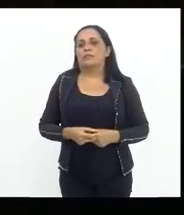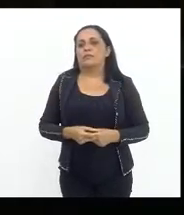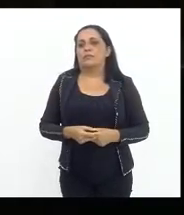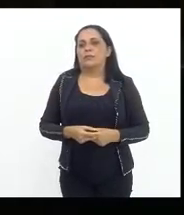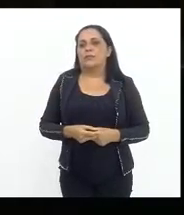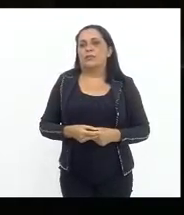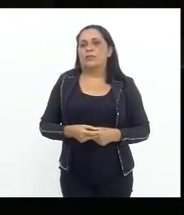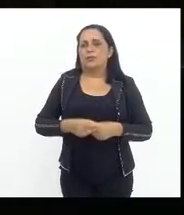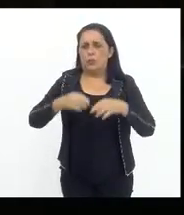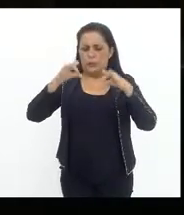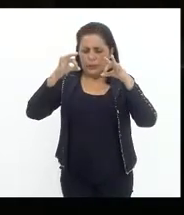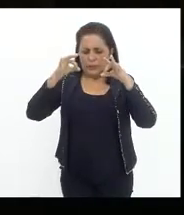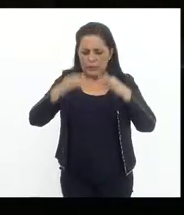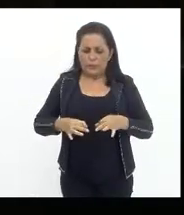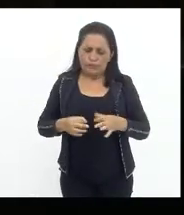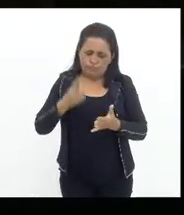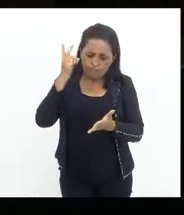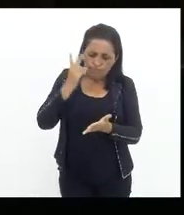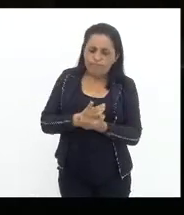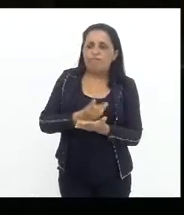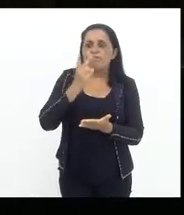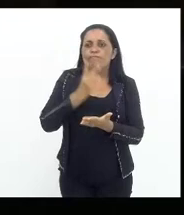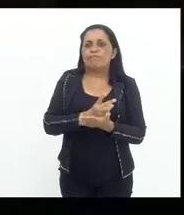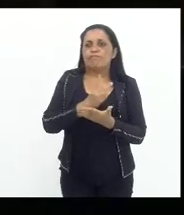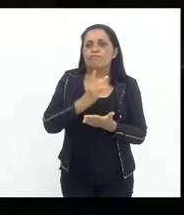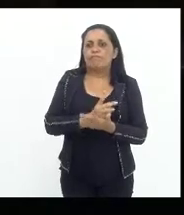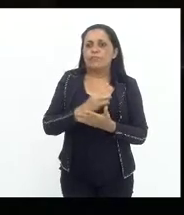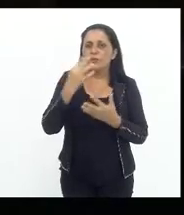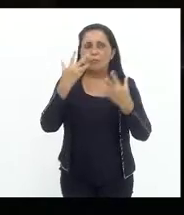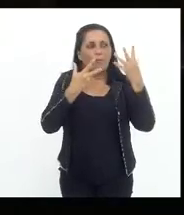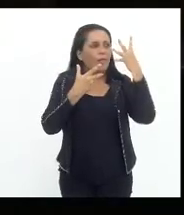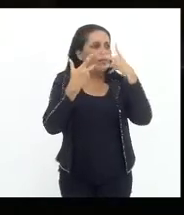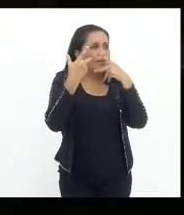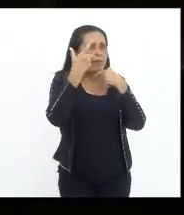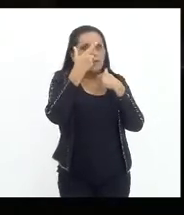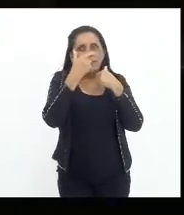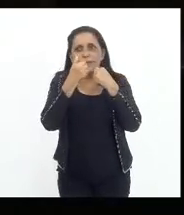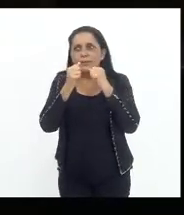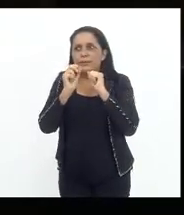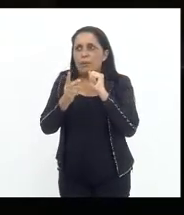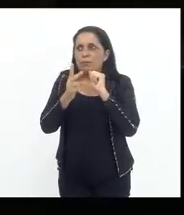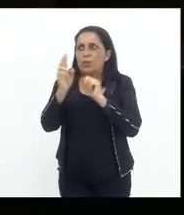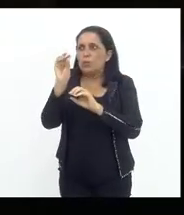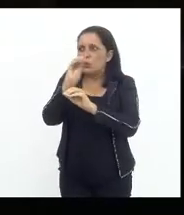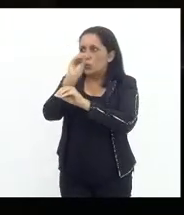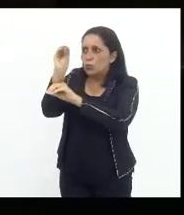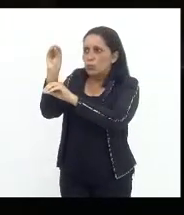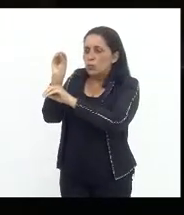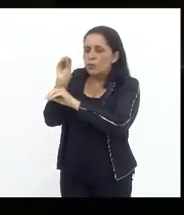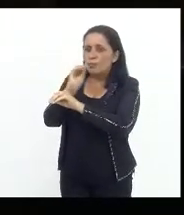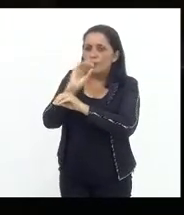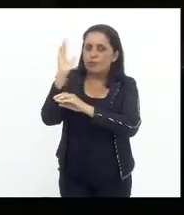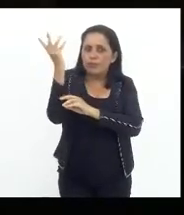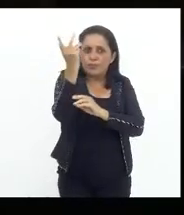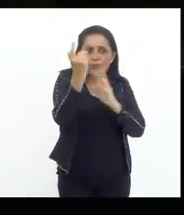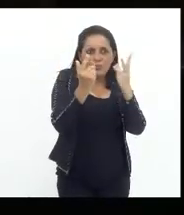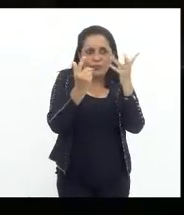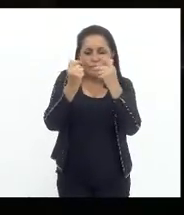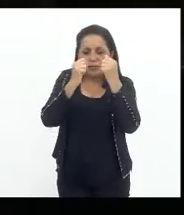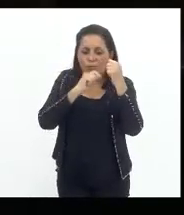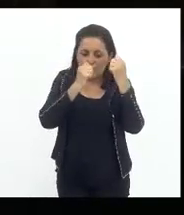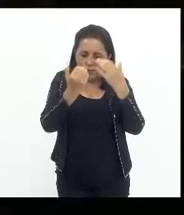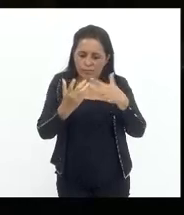com garantia de preservação das nossas belezas naturais, do nosso meio ambiente, para que ele